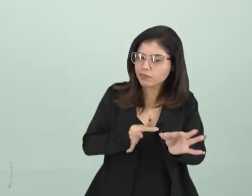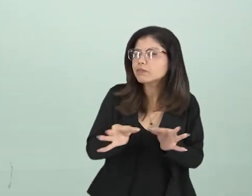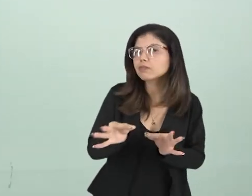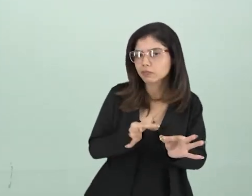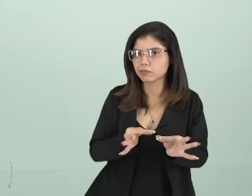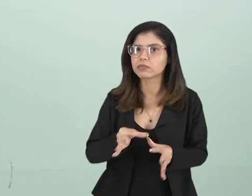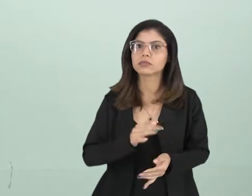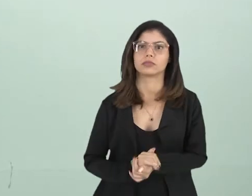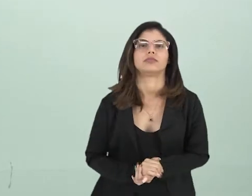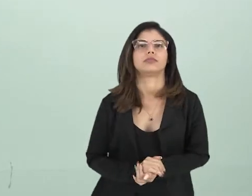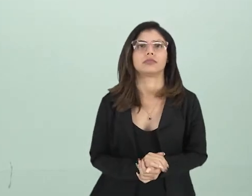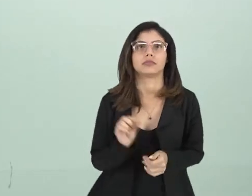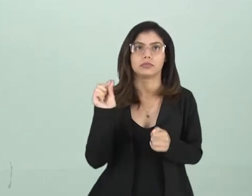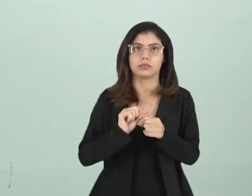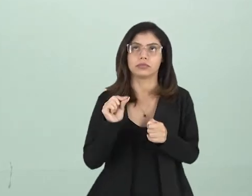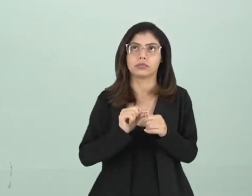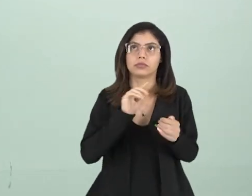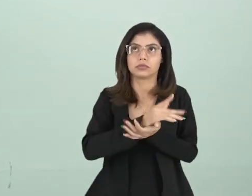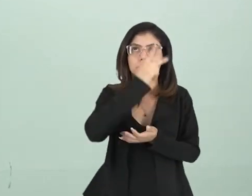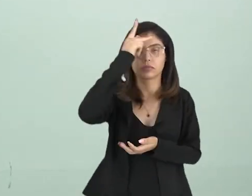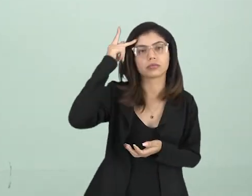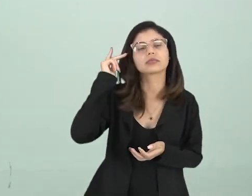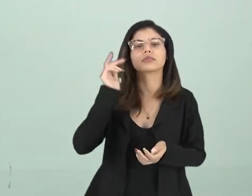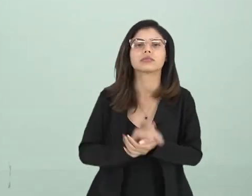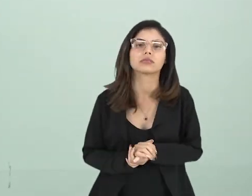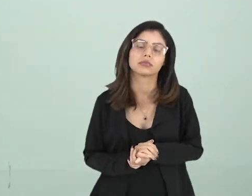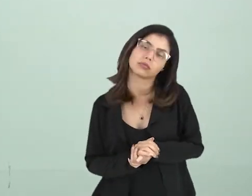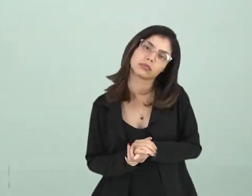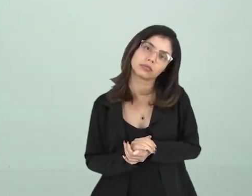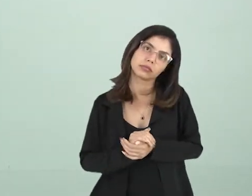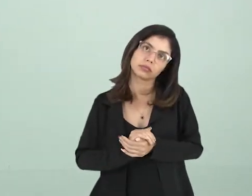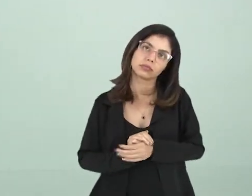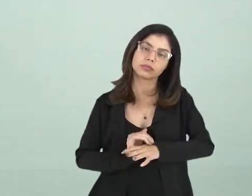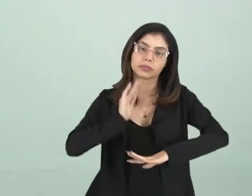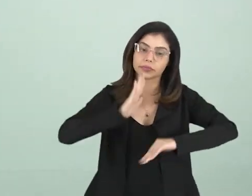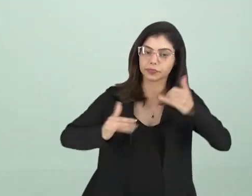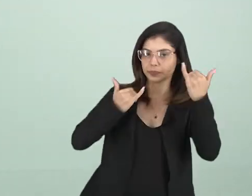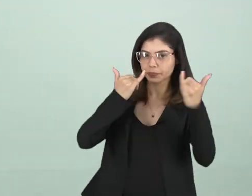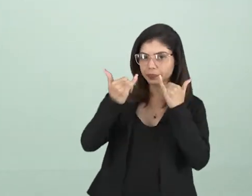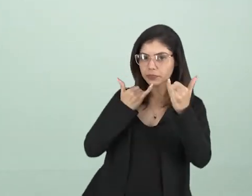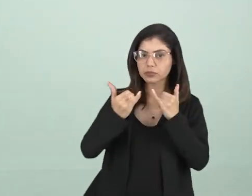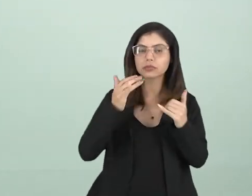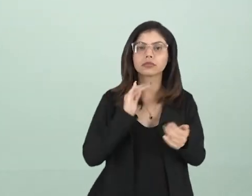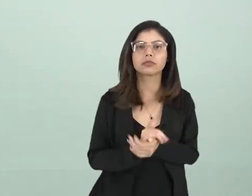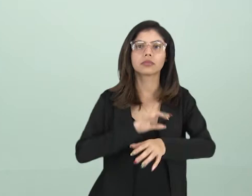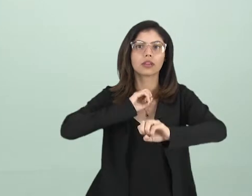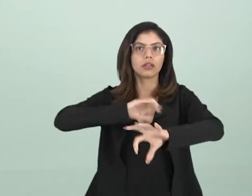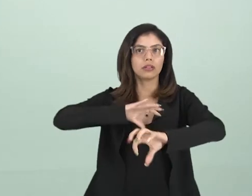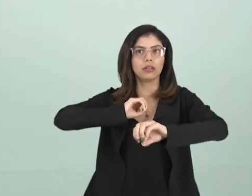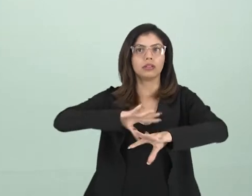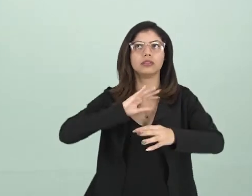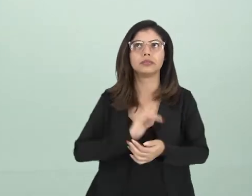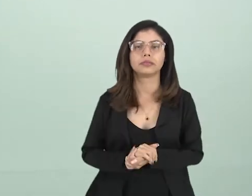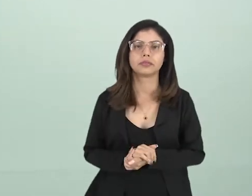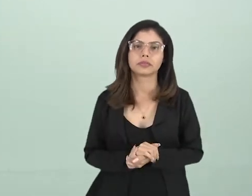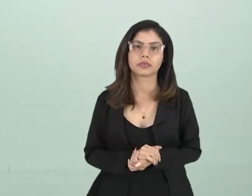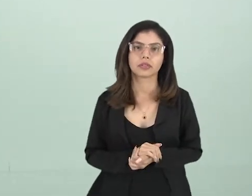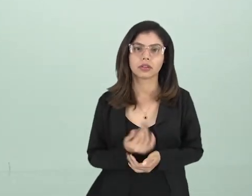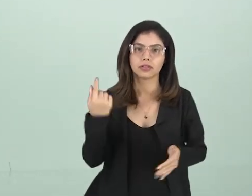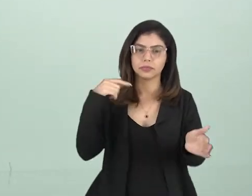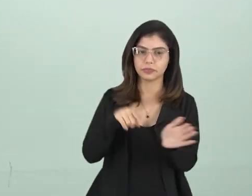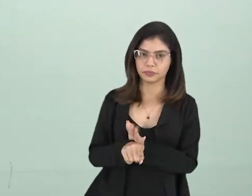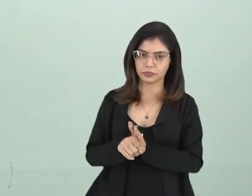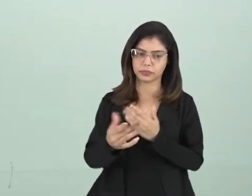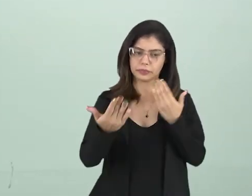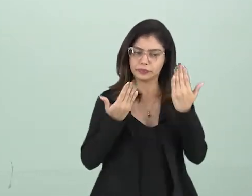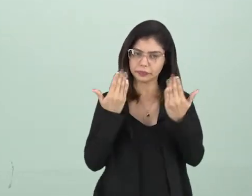manipulação, que ele acaba fazendo aí com essas pessoas, com relação à propaganda, com relação à educação, essas questões aí